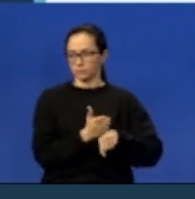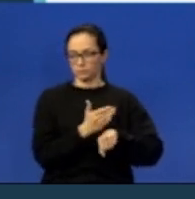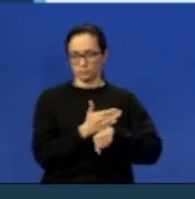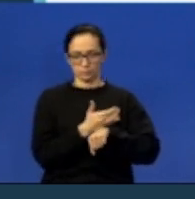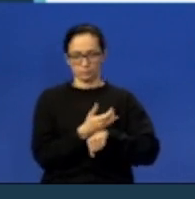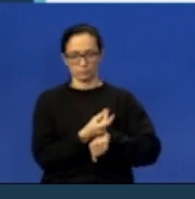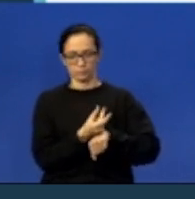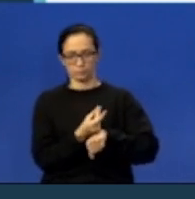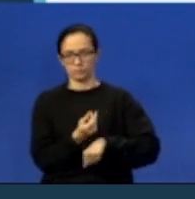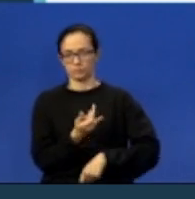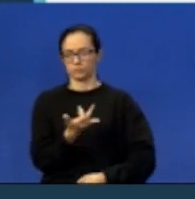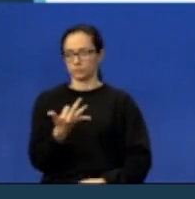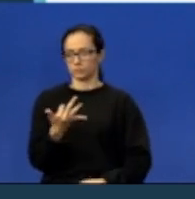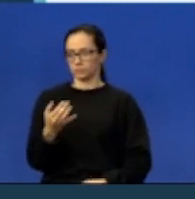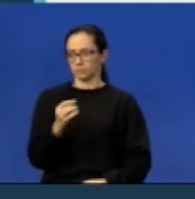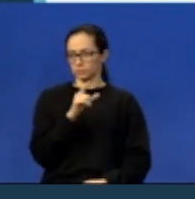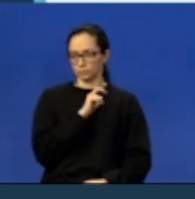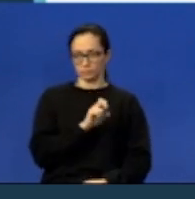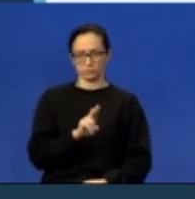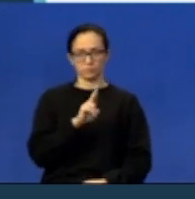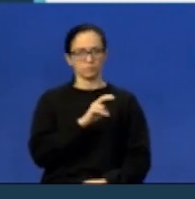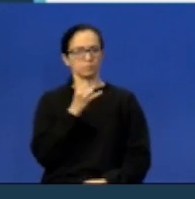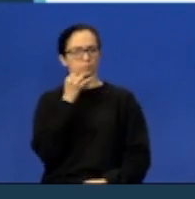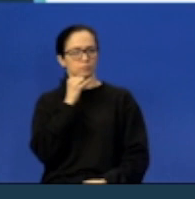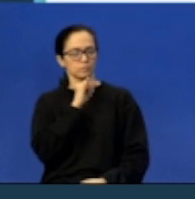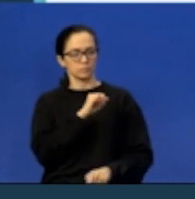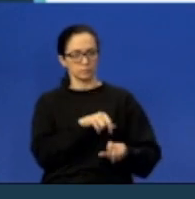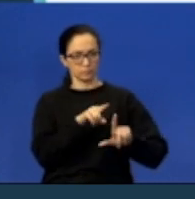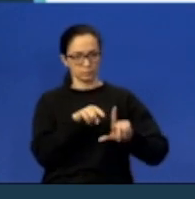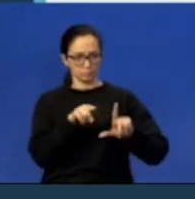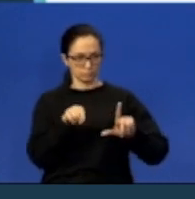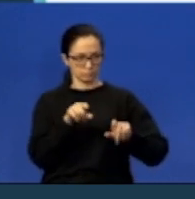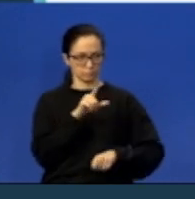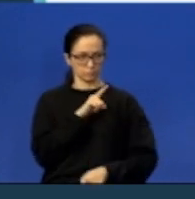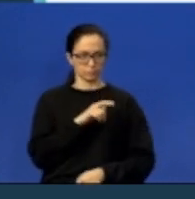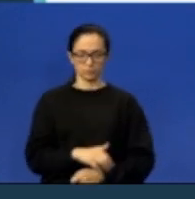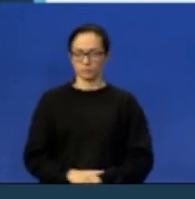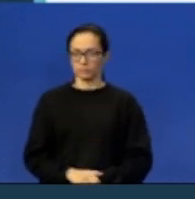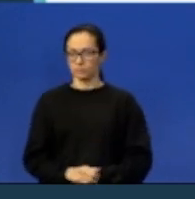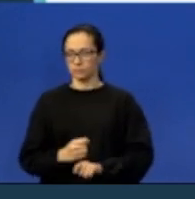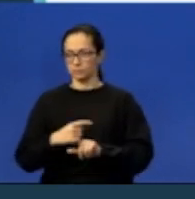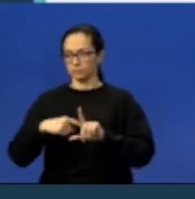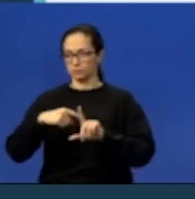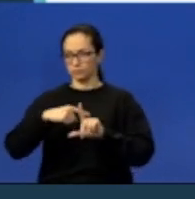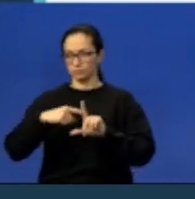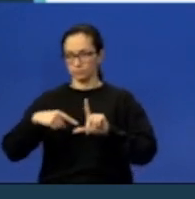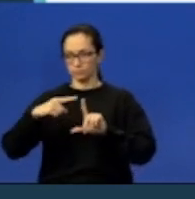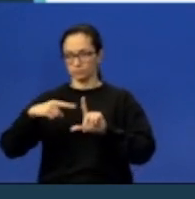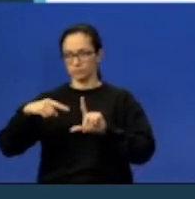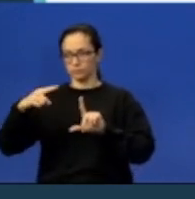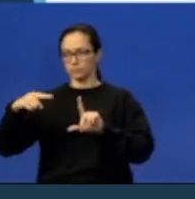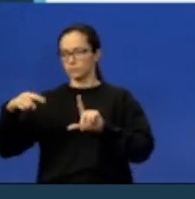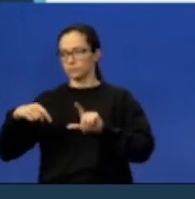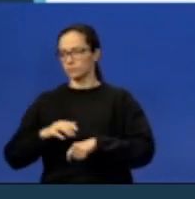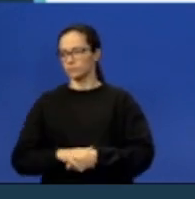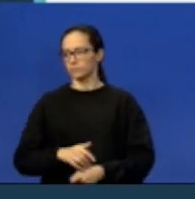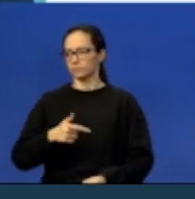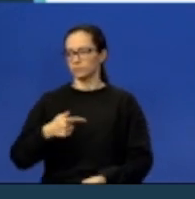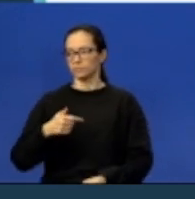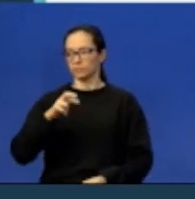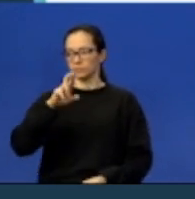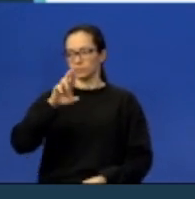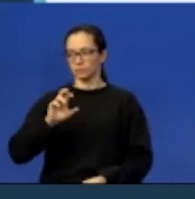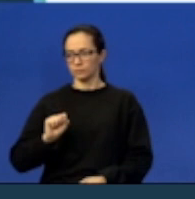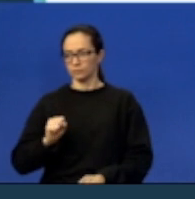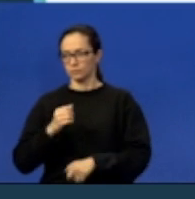duração, né, de cada atividade elétrica desses fenômenos e ao lado os fenômenos